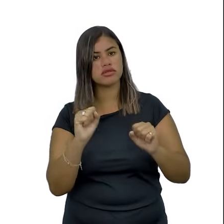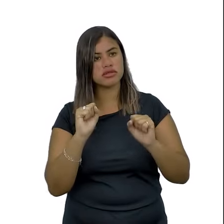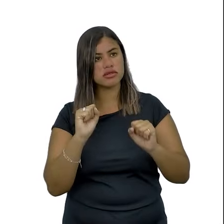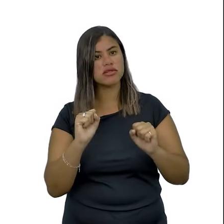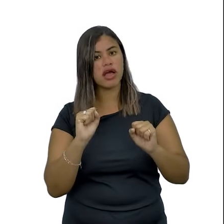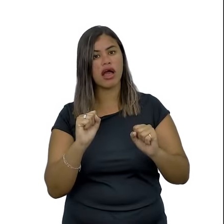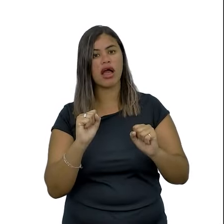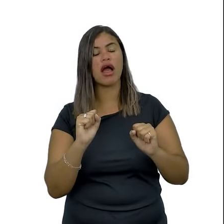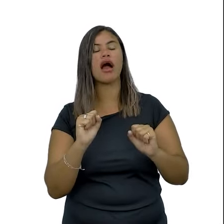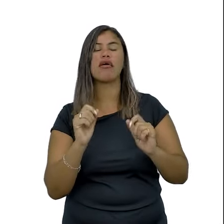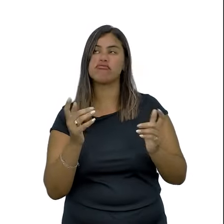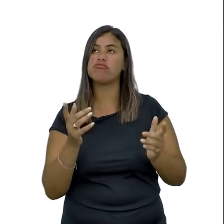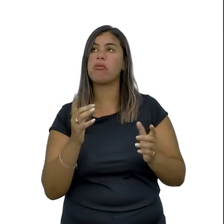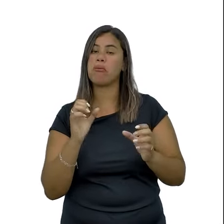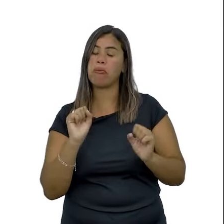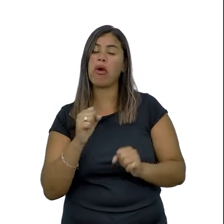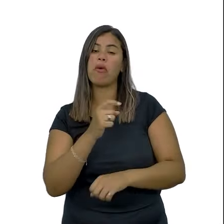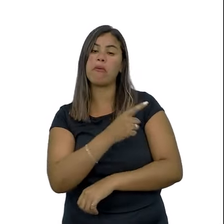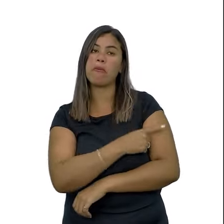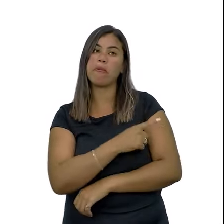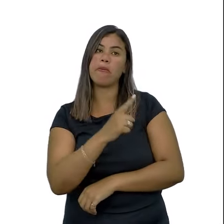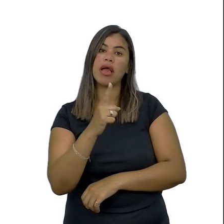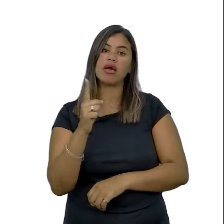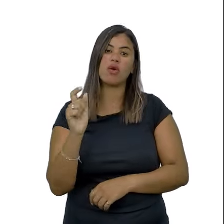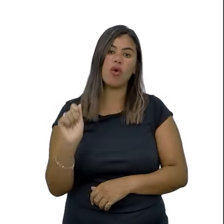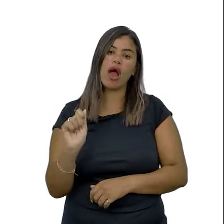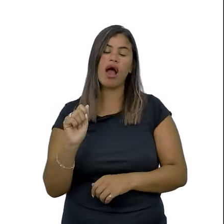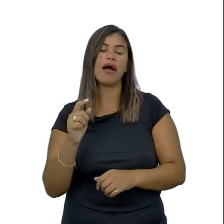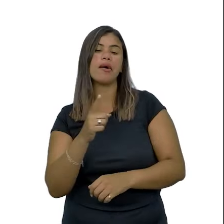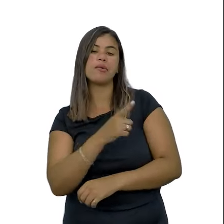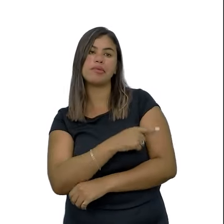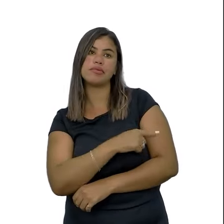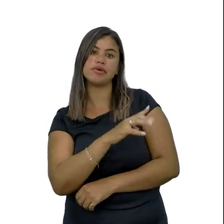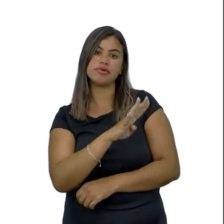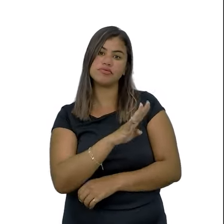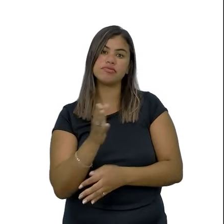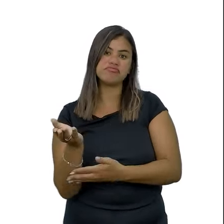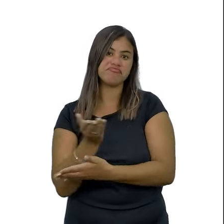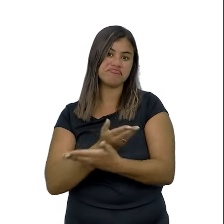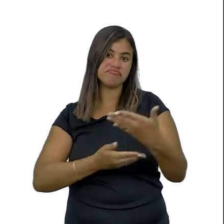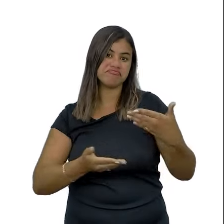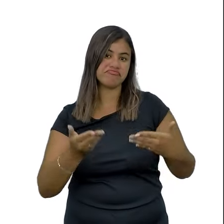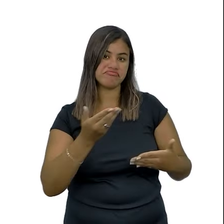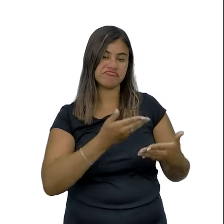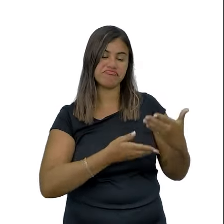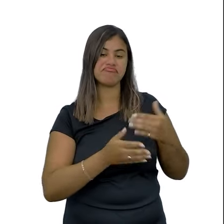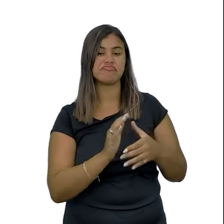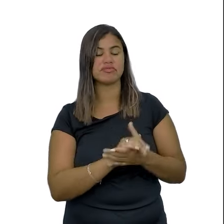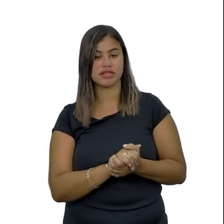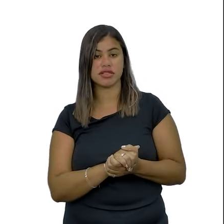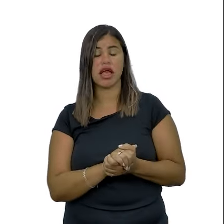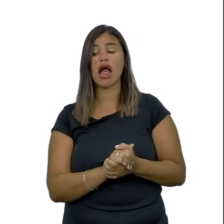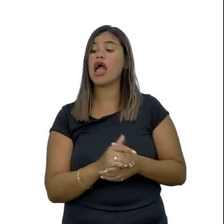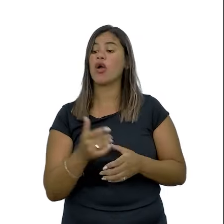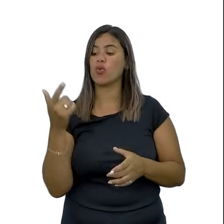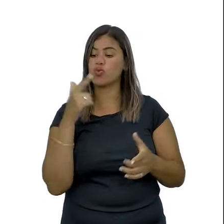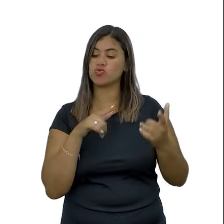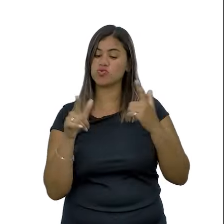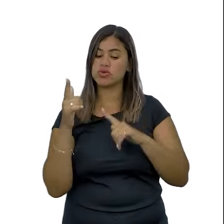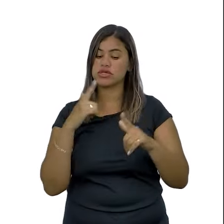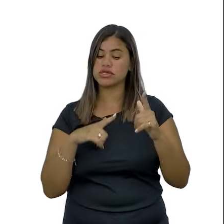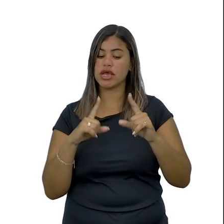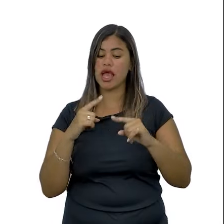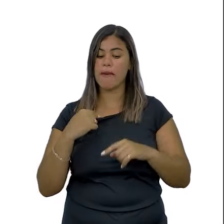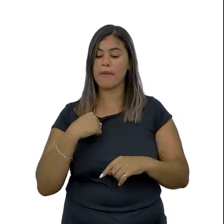do primeiro ano B. Ou o que deu certo no primeiro ano e pode dar certo e eu posso